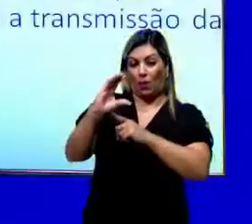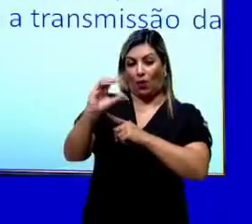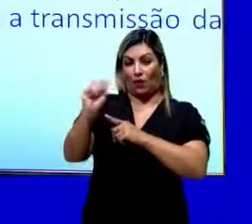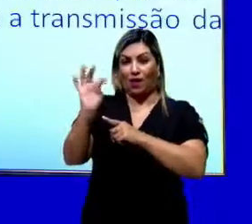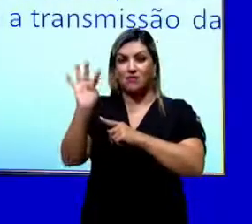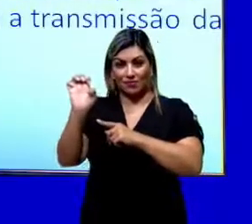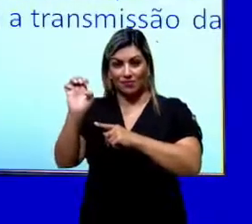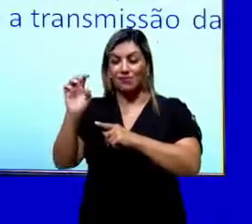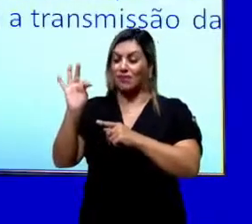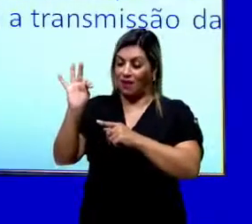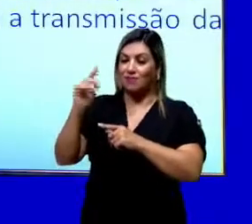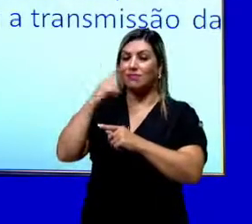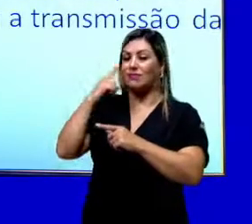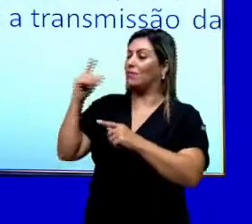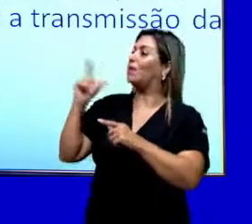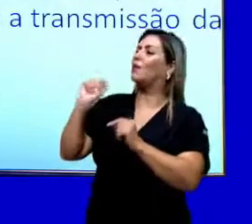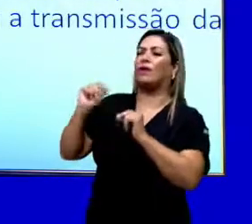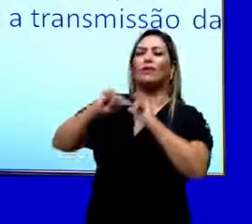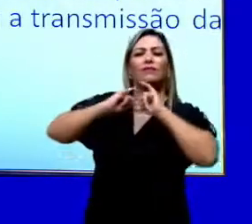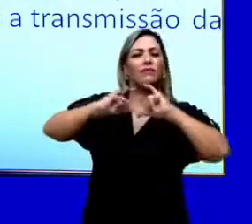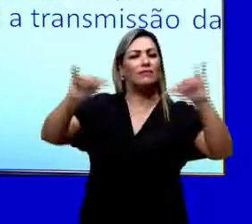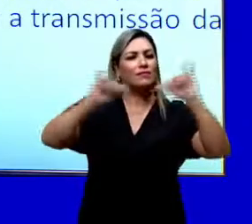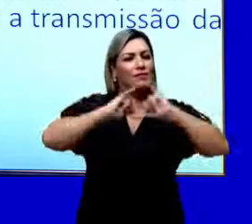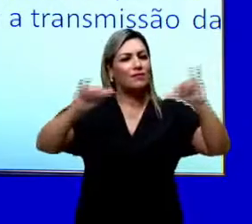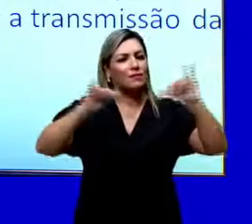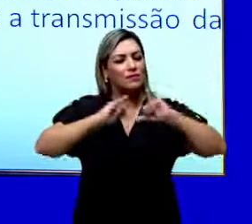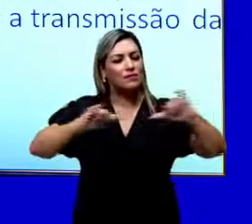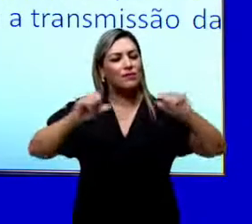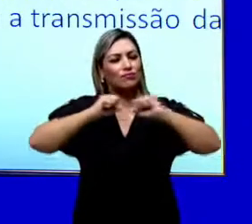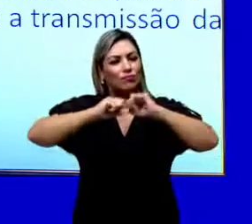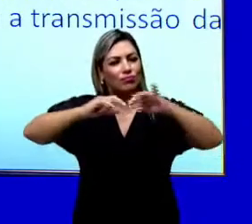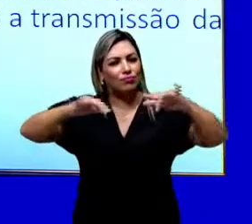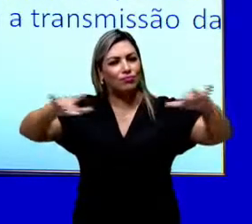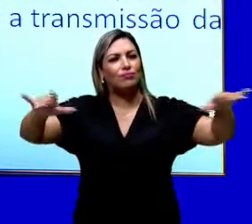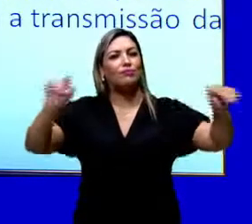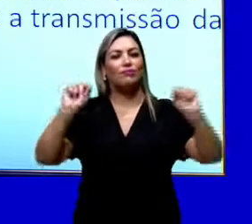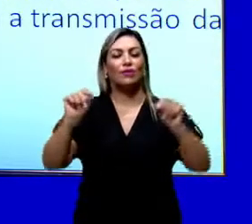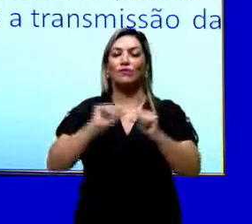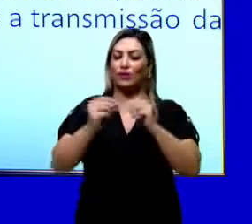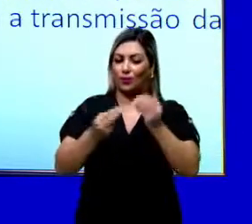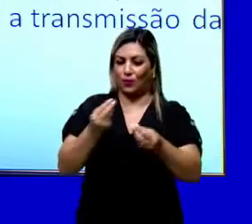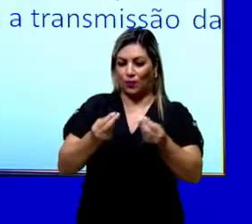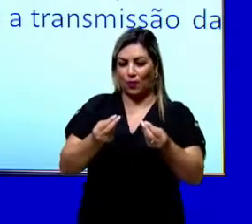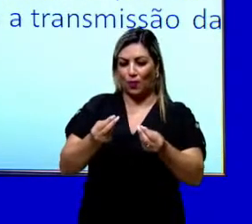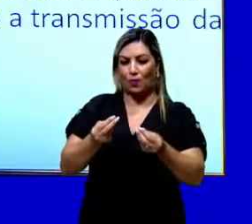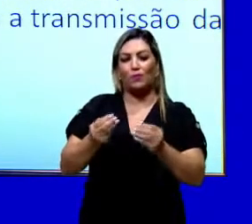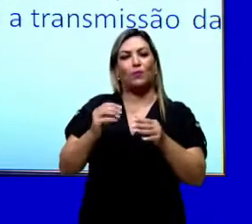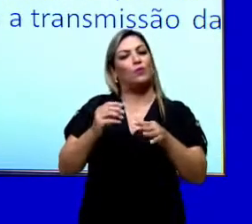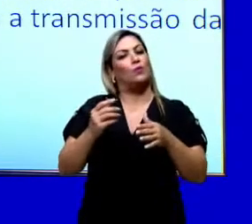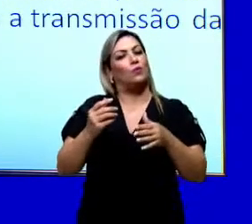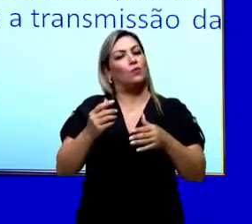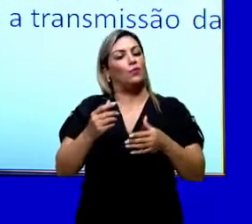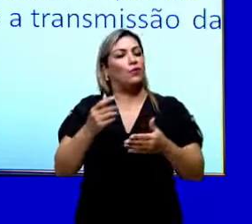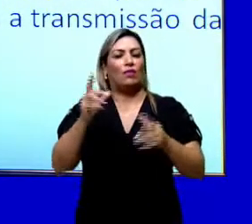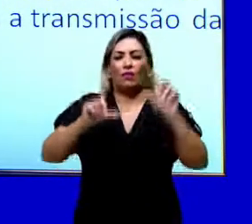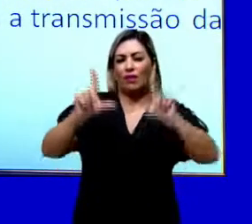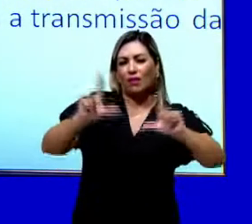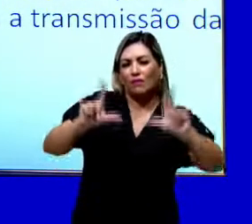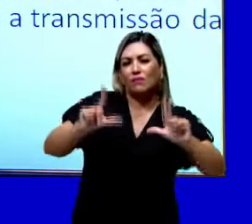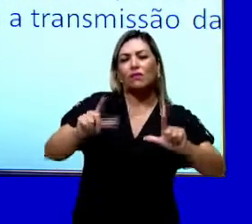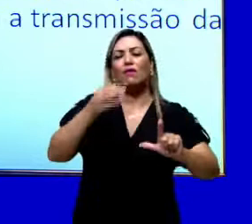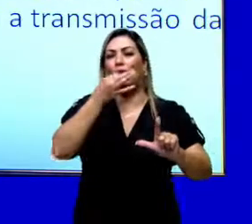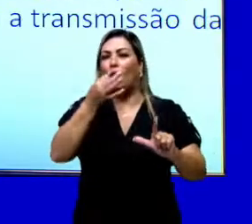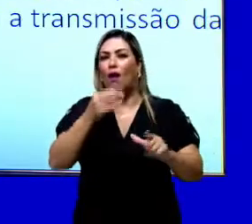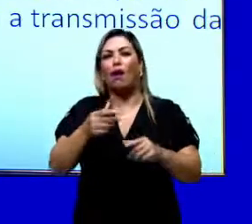que as também inglês né que é a transmissão é feita né Por meios eletrônicos pode ser tv